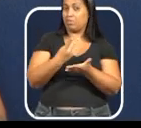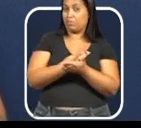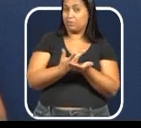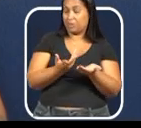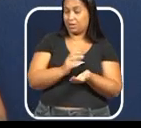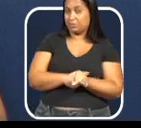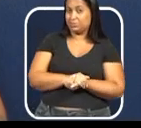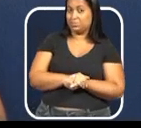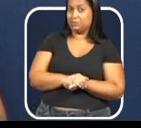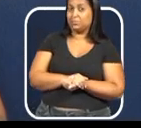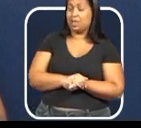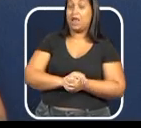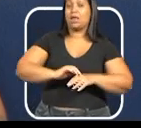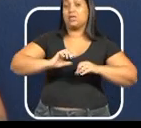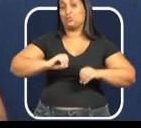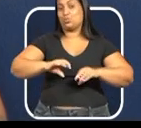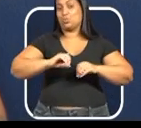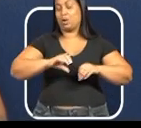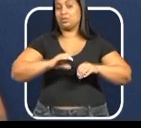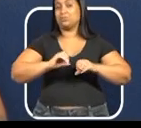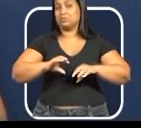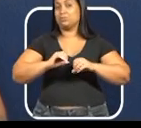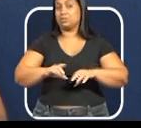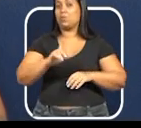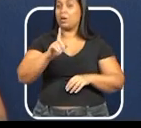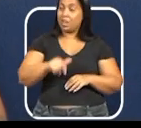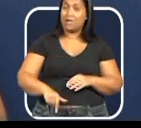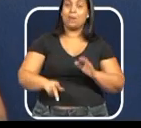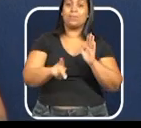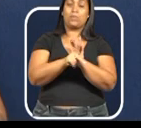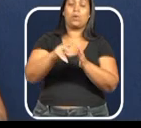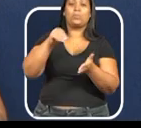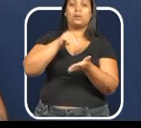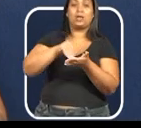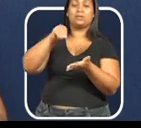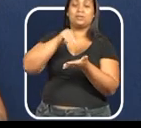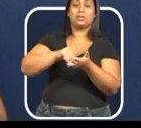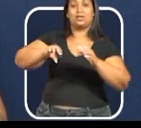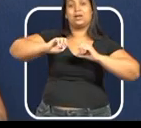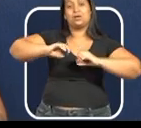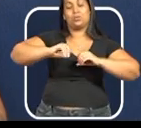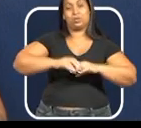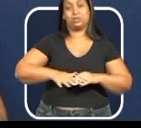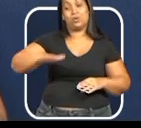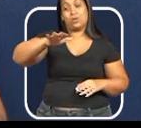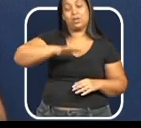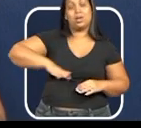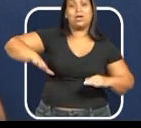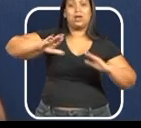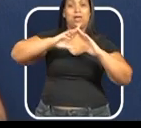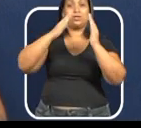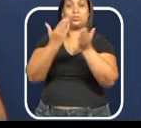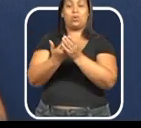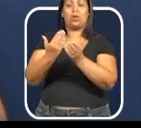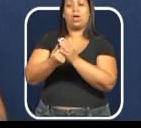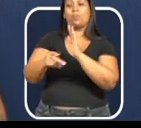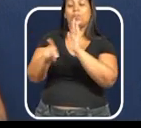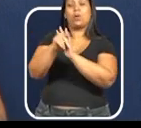isso. A educação e a escola é da Secretaria da Educação e aquela escola é da diretora